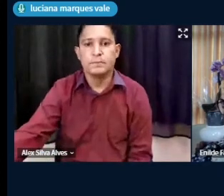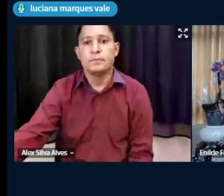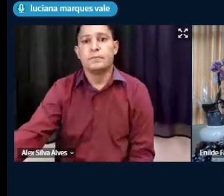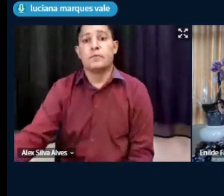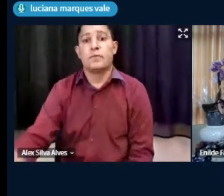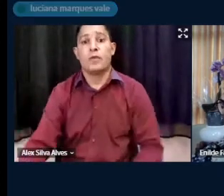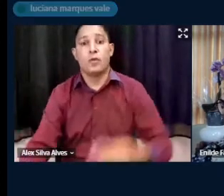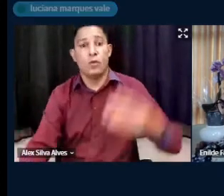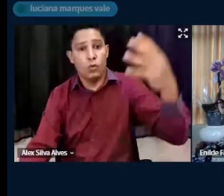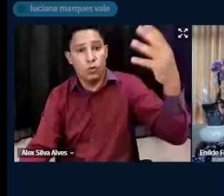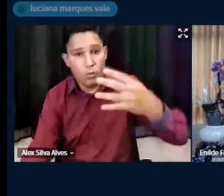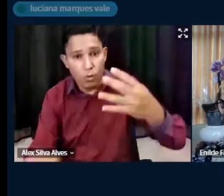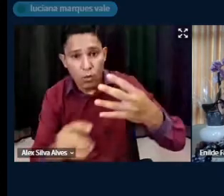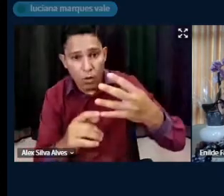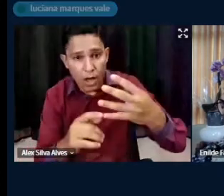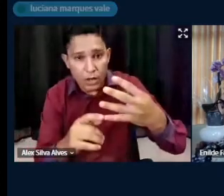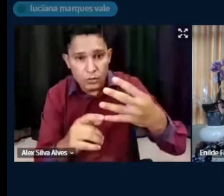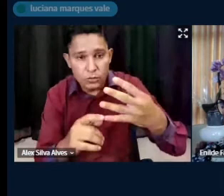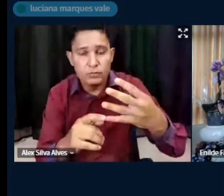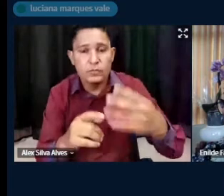imagens.